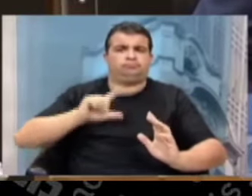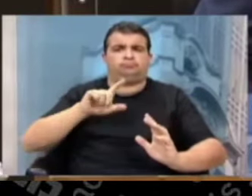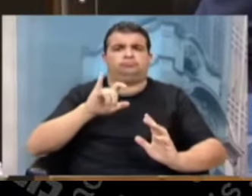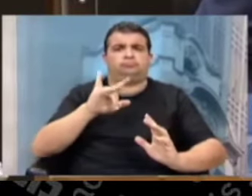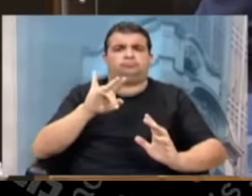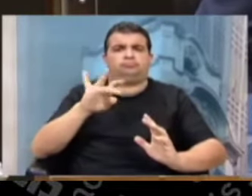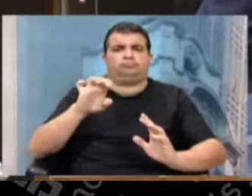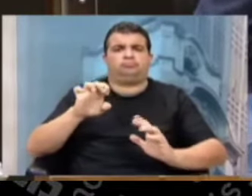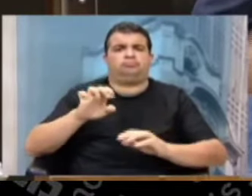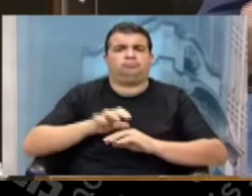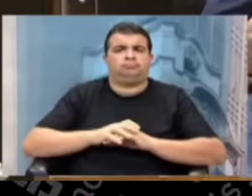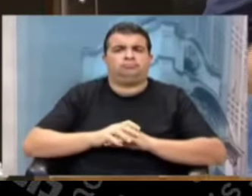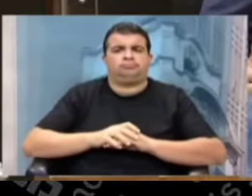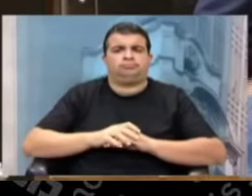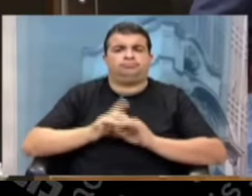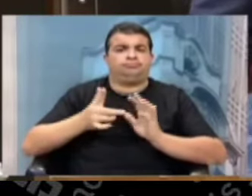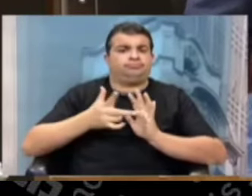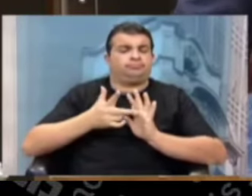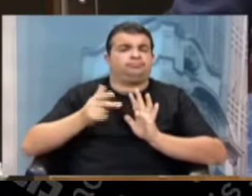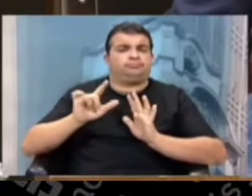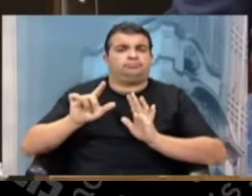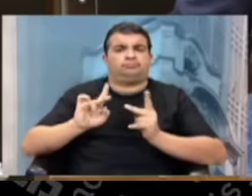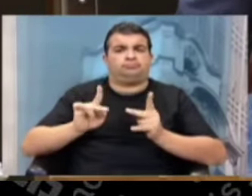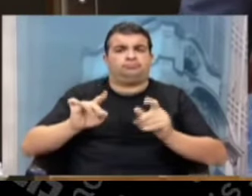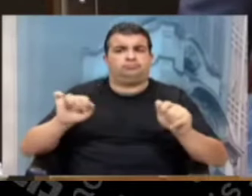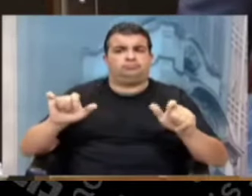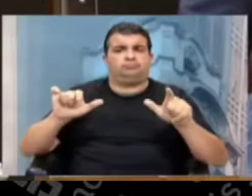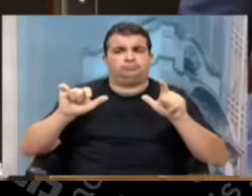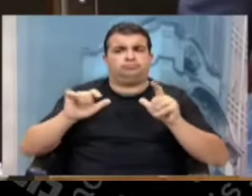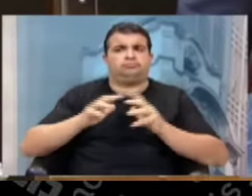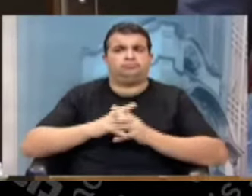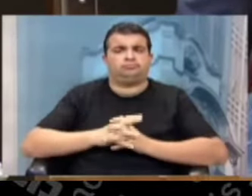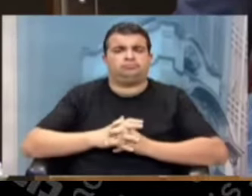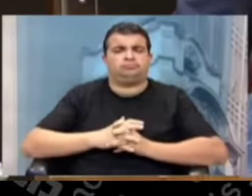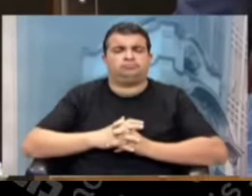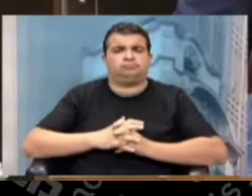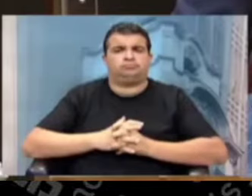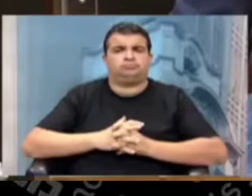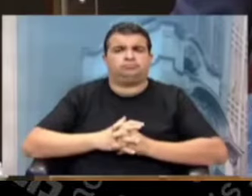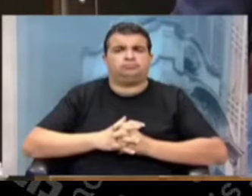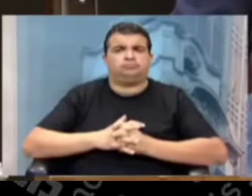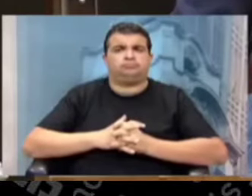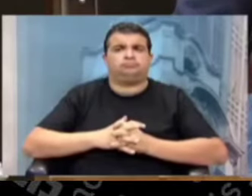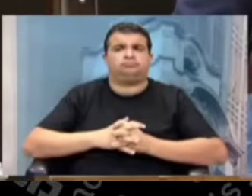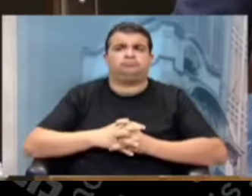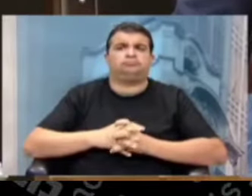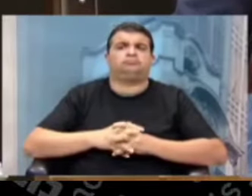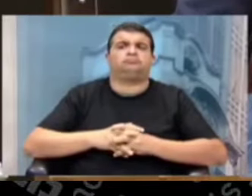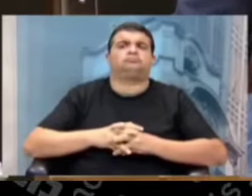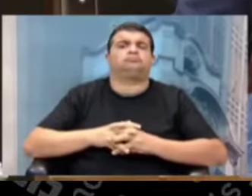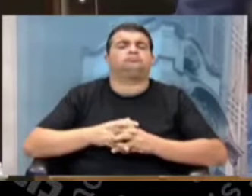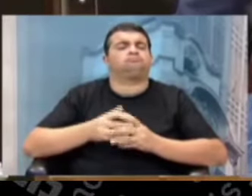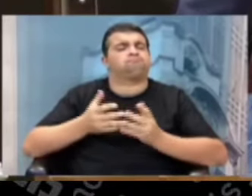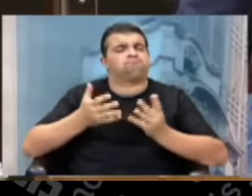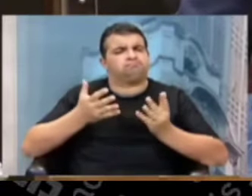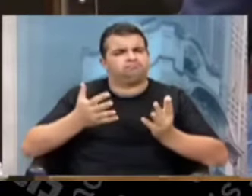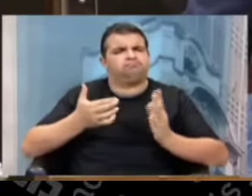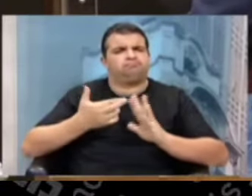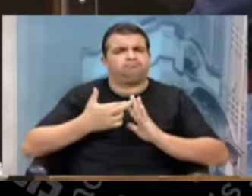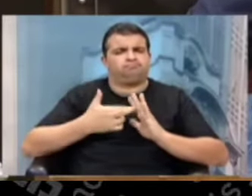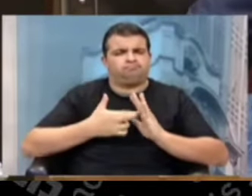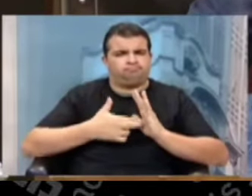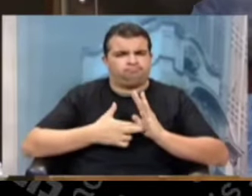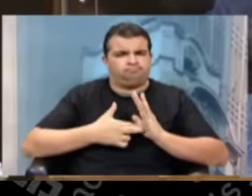Leite, e o veto foi mantido pela Assembleia. Então, essa regra,